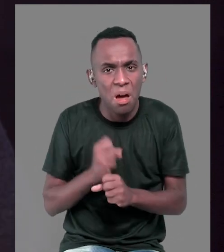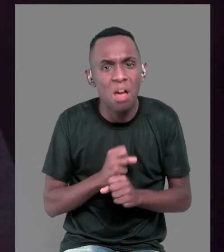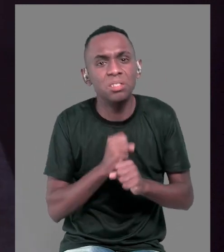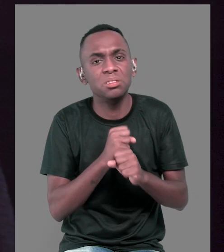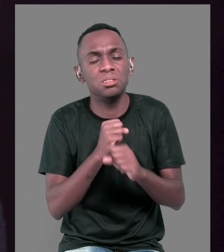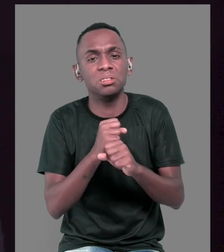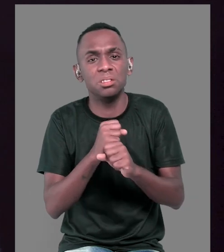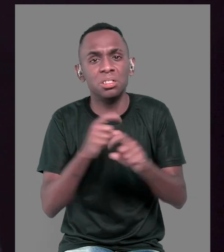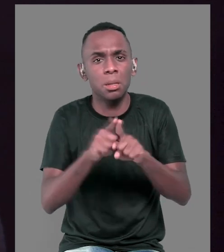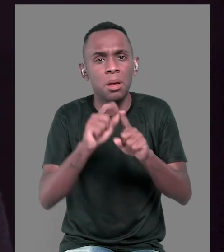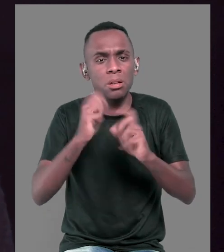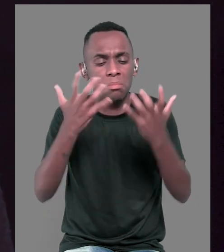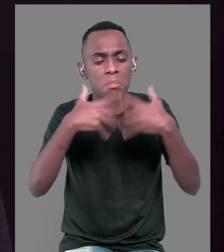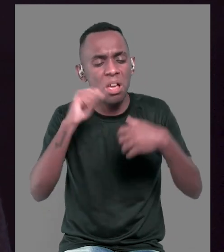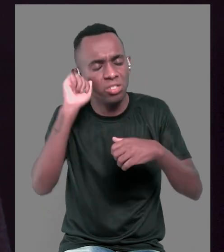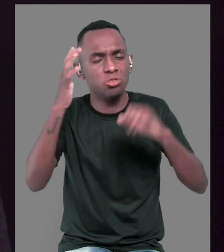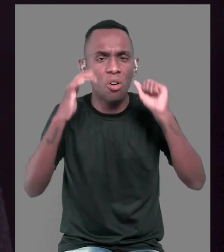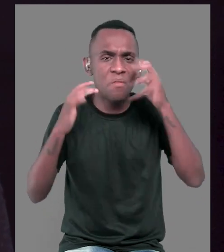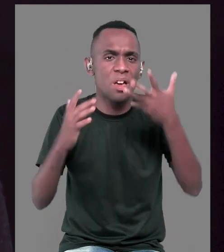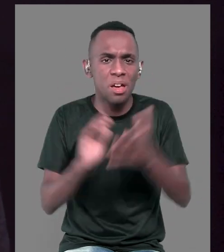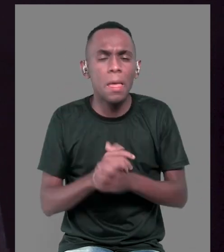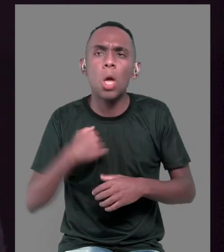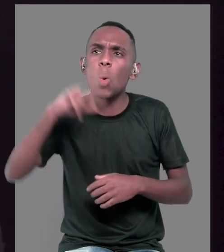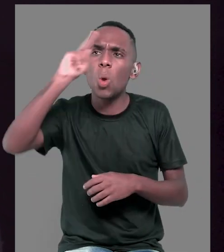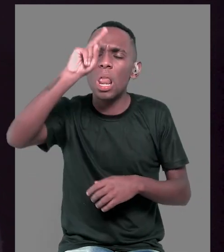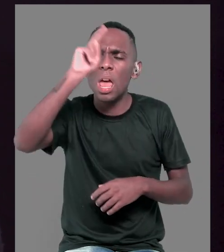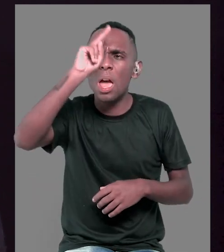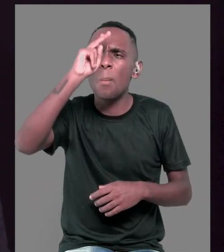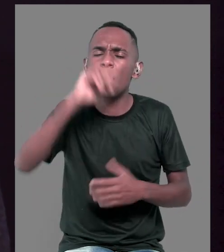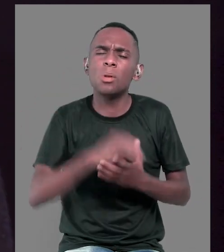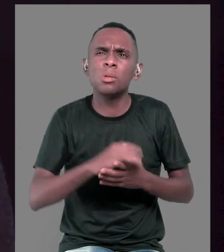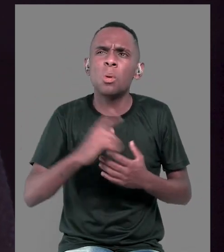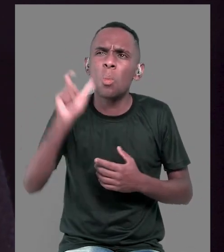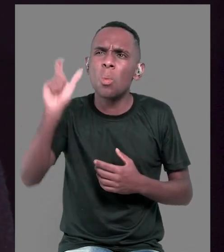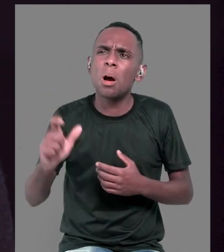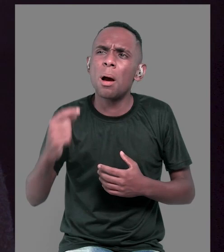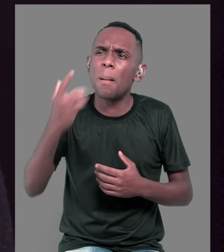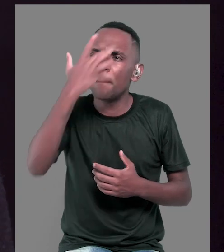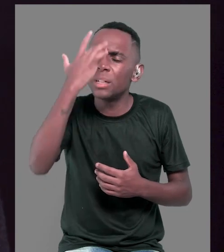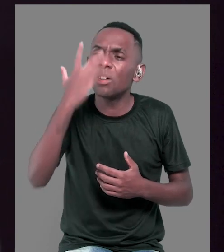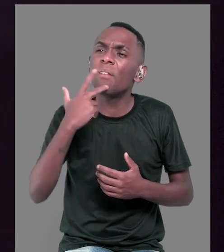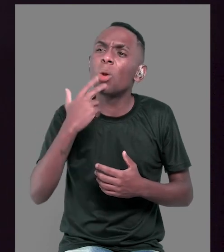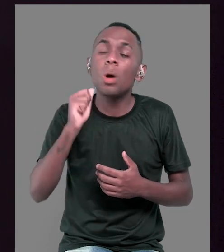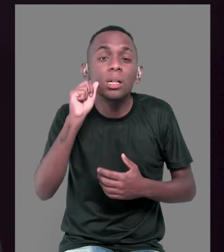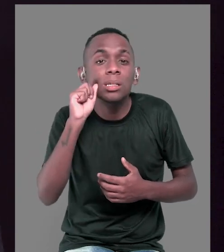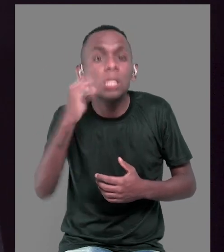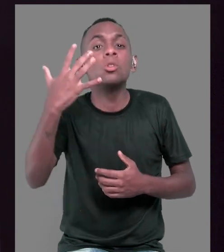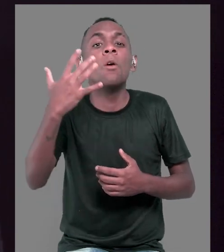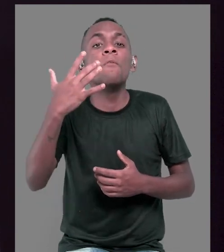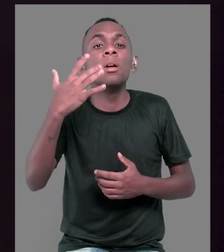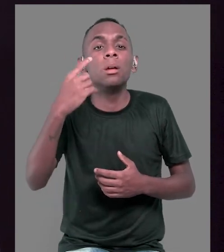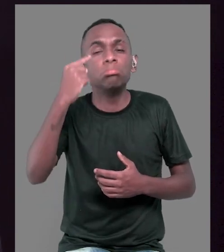E eu me lembro de uma vez, uma dessas pessoas disse assim, mas o que é tomar uma decisão? Hoje, um freio de